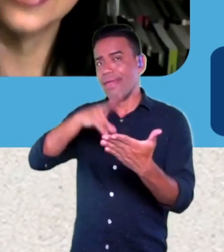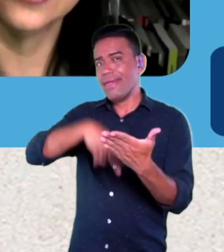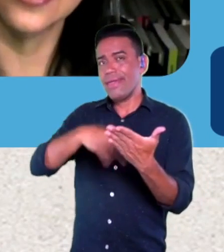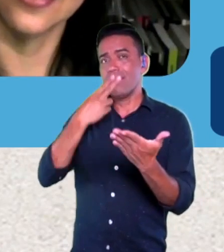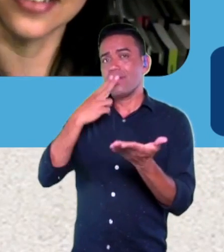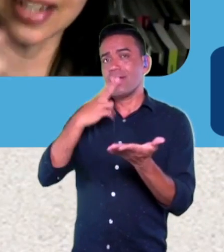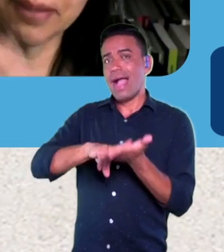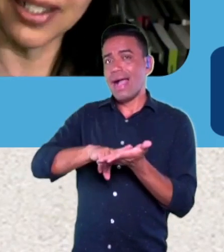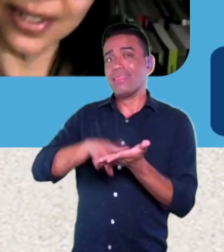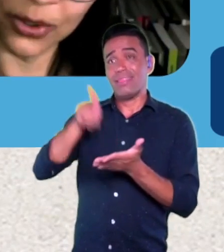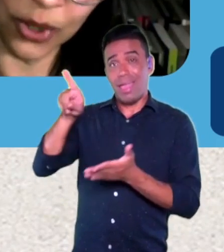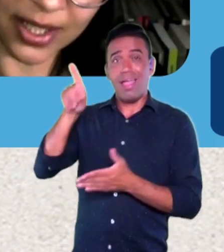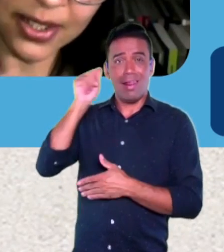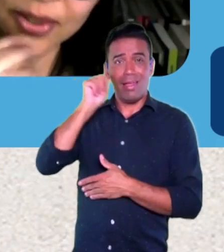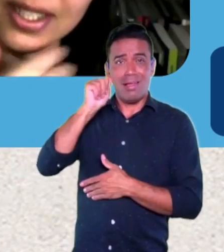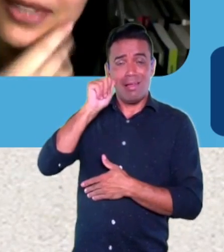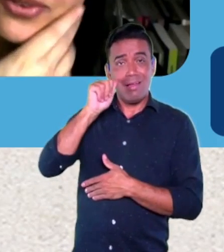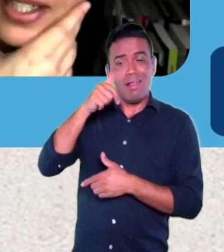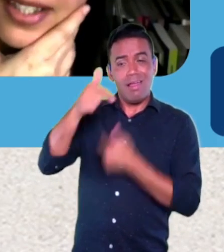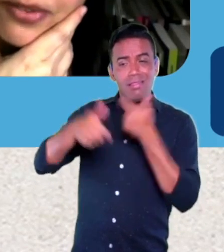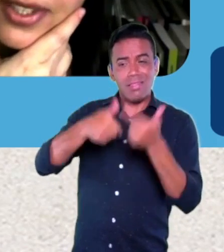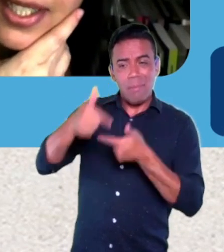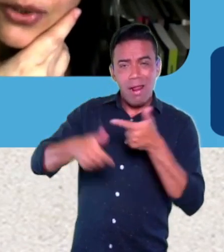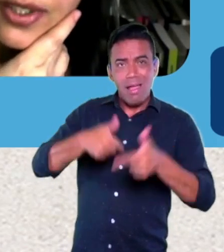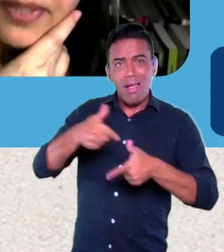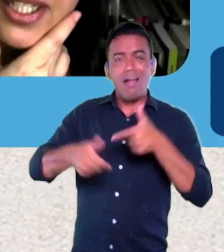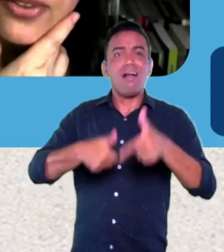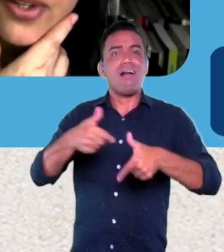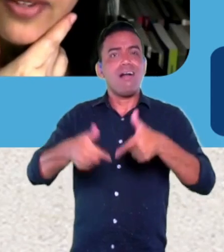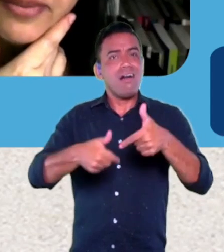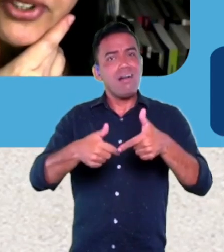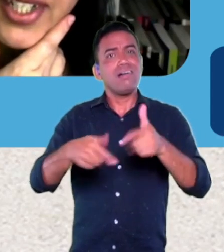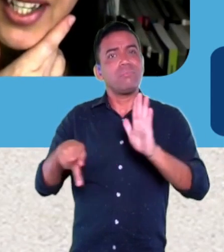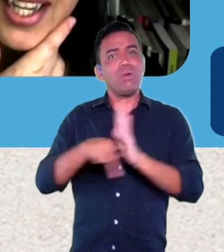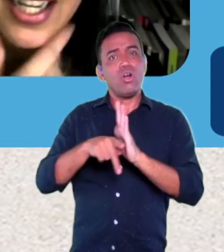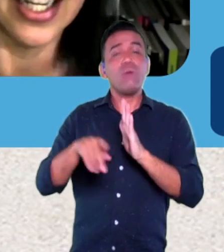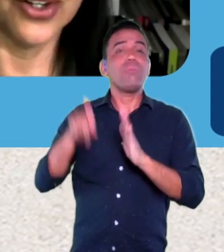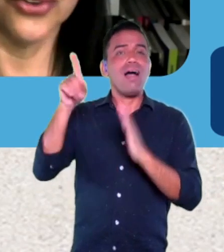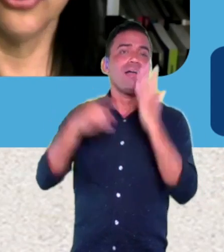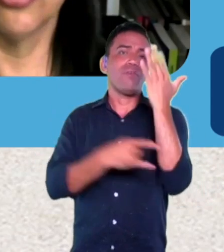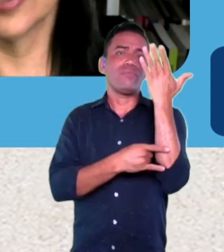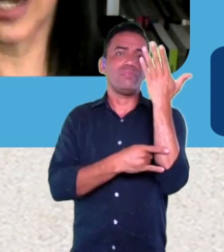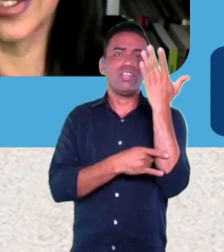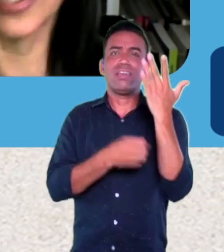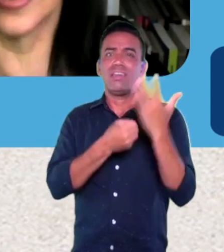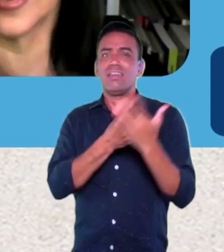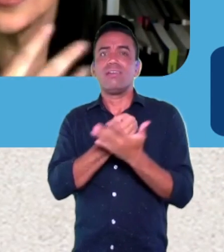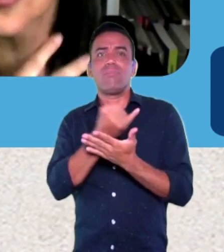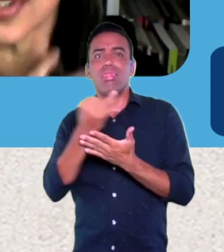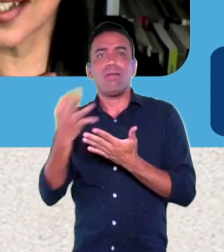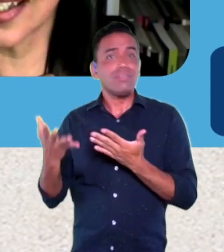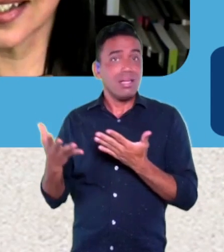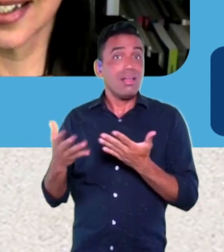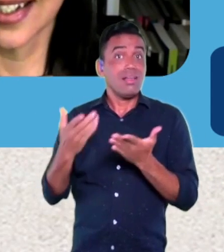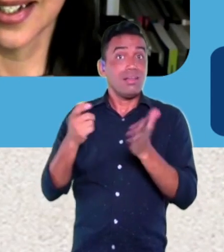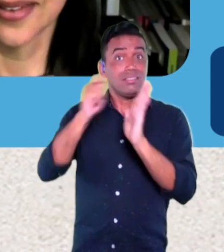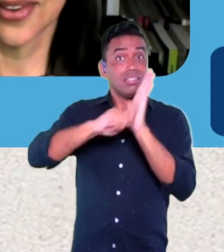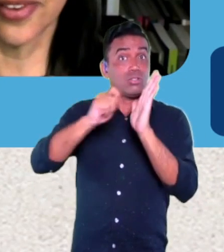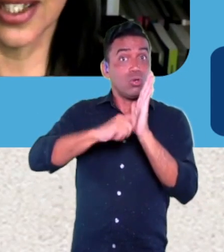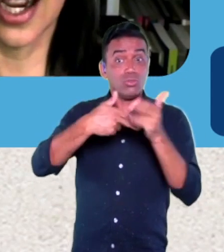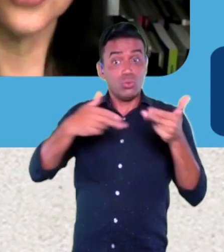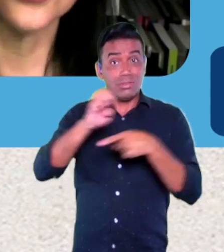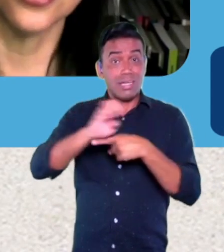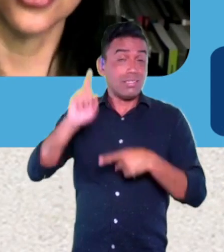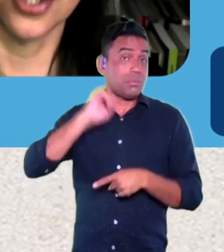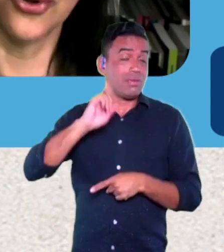carta dela, trabalhando com isso, né, no acervo de escritores mineiros da UFMG, eu carreguei isso, assim, que